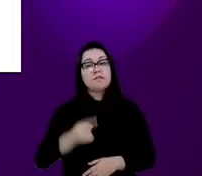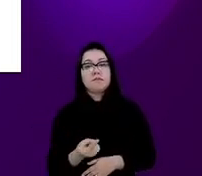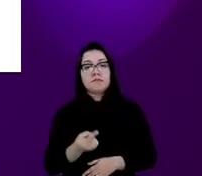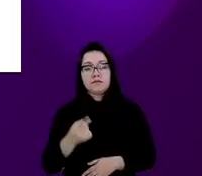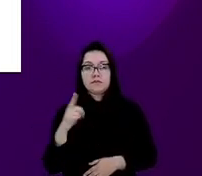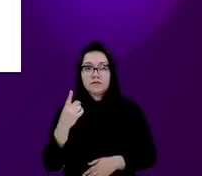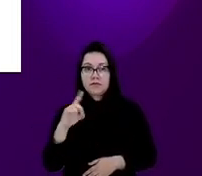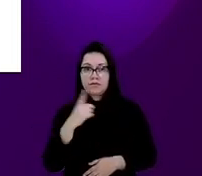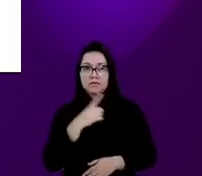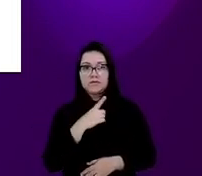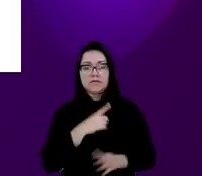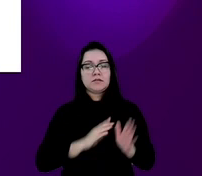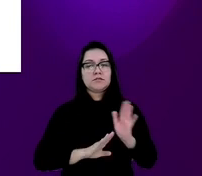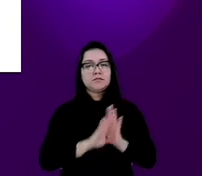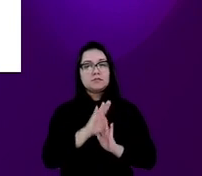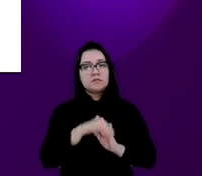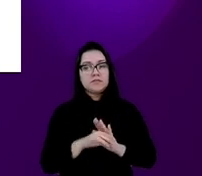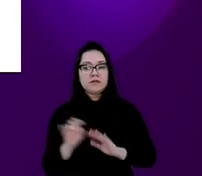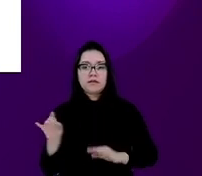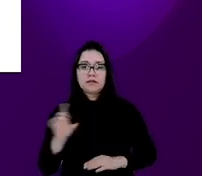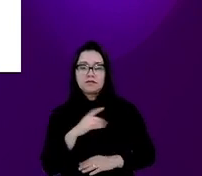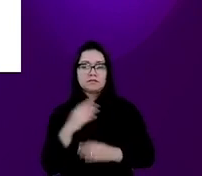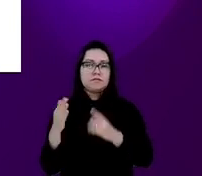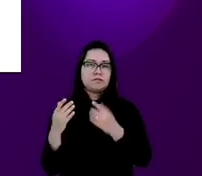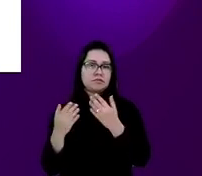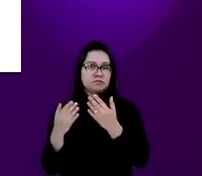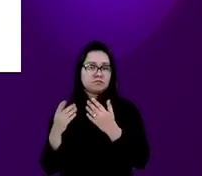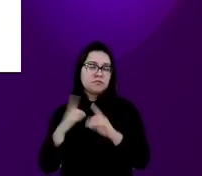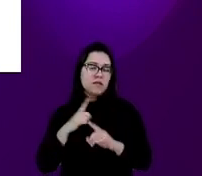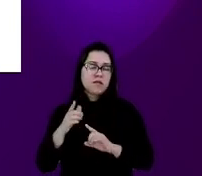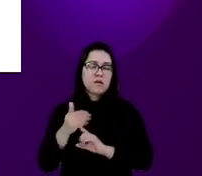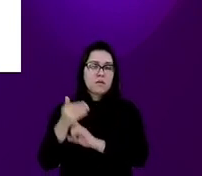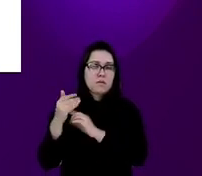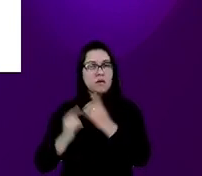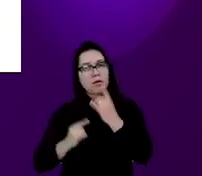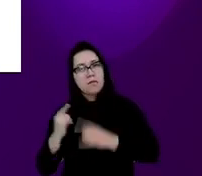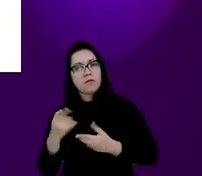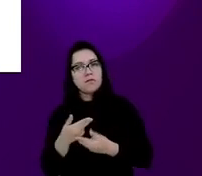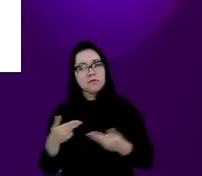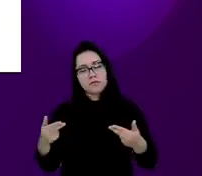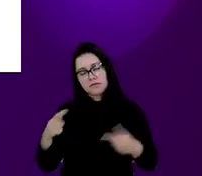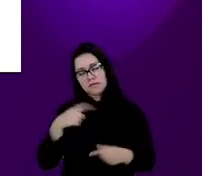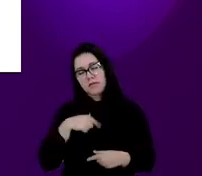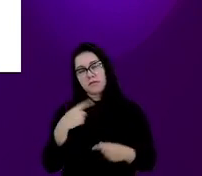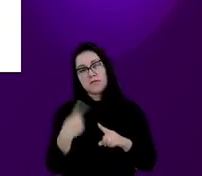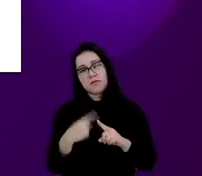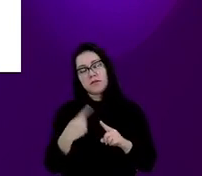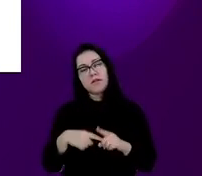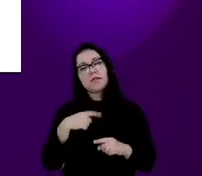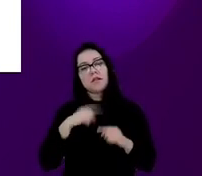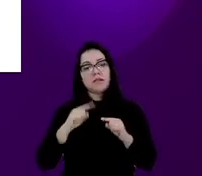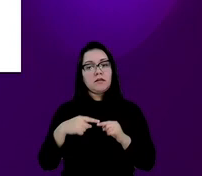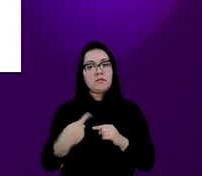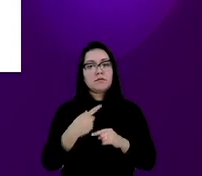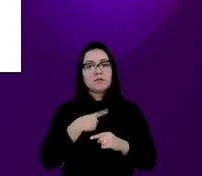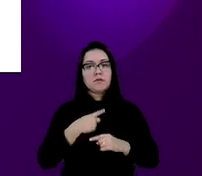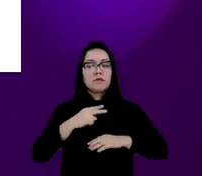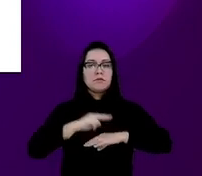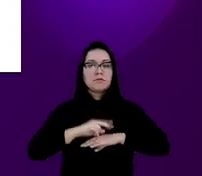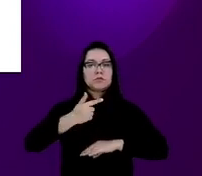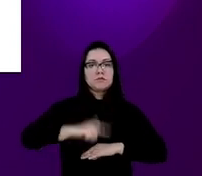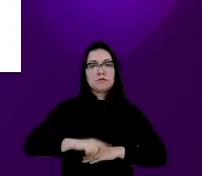robótica quanto a aberta, principalmente pela complicação. Então, provavelmente porque você tem complicações no pós-operatório, reinternação, isso tem